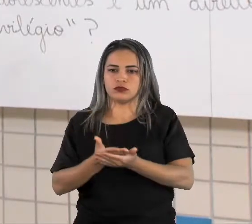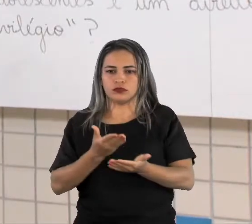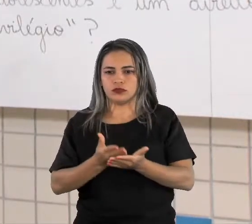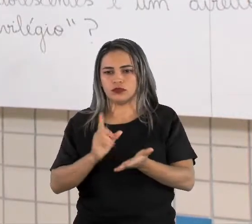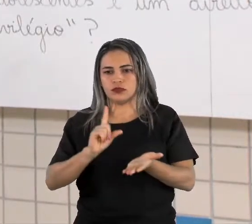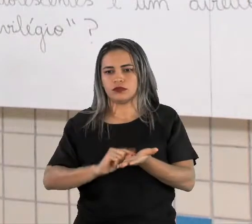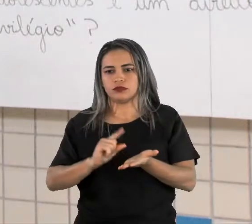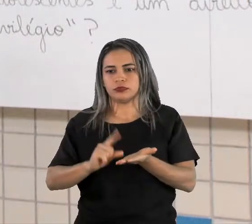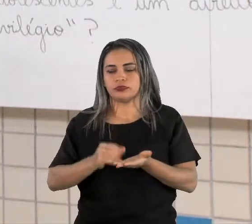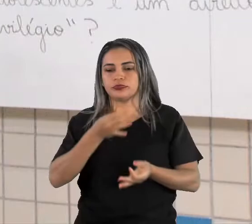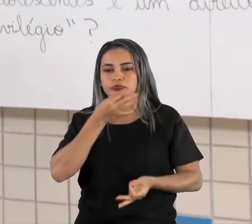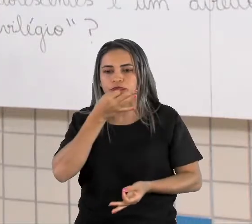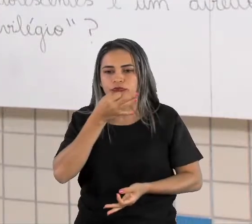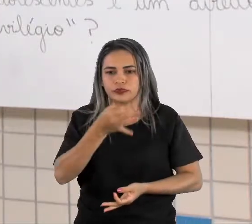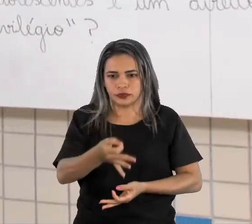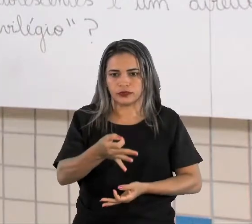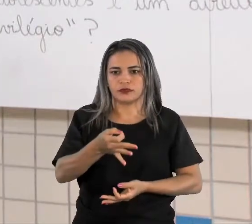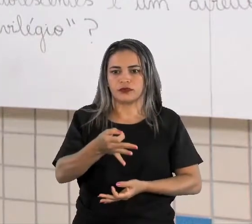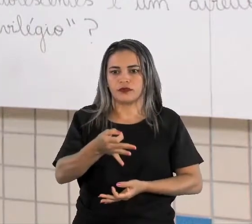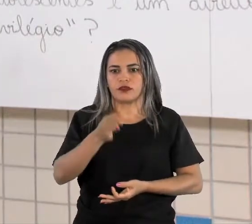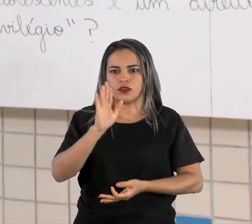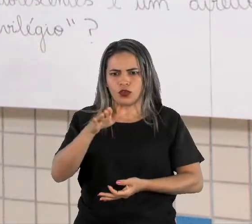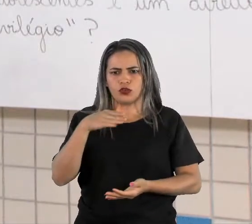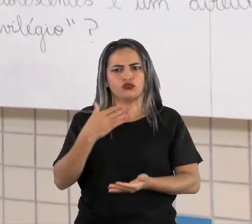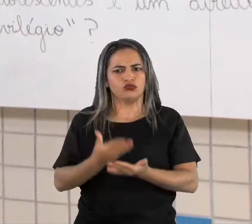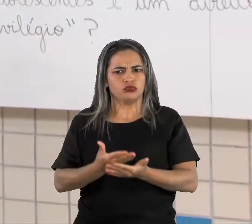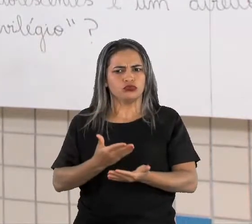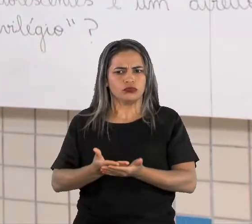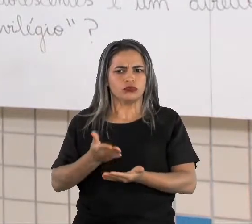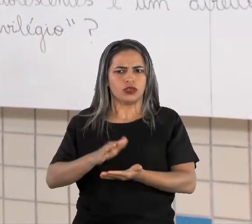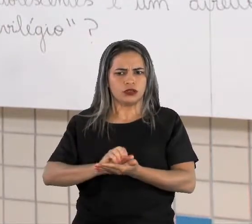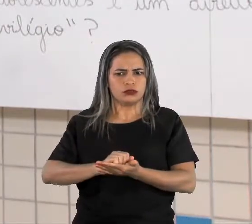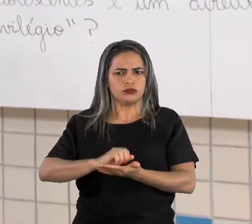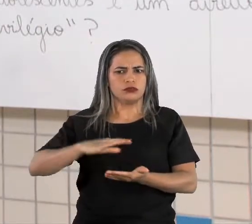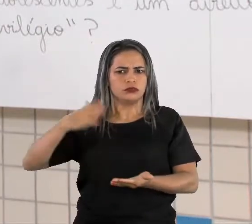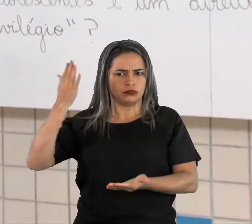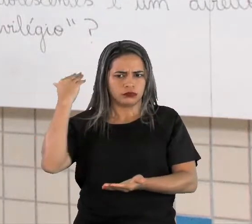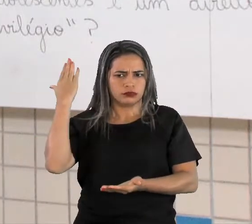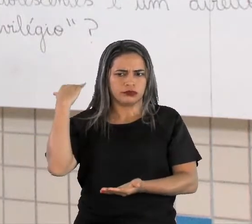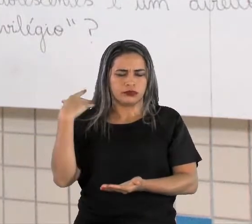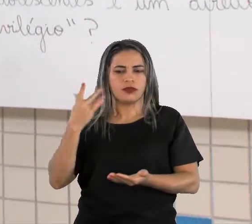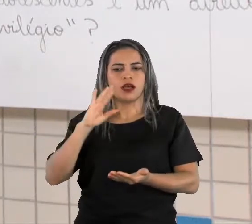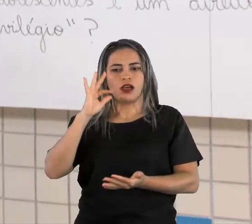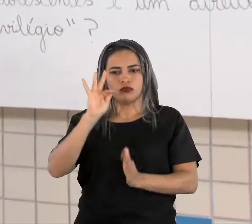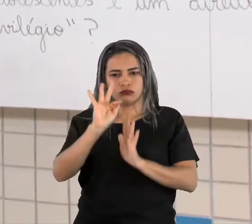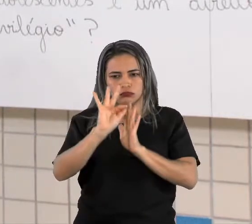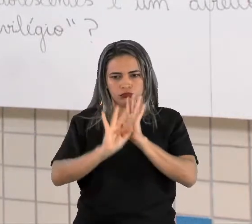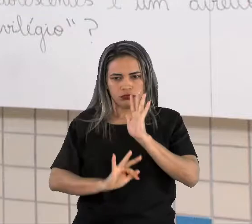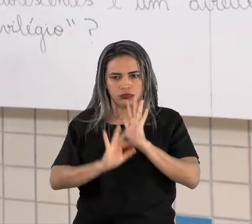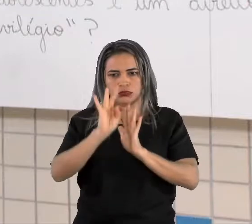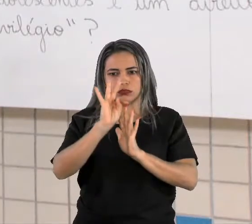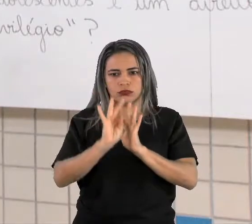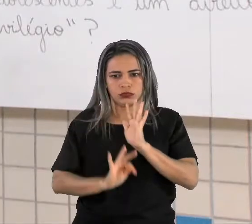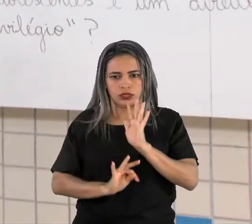de opinião, que vocês já estudaram em outros blocos, mas lembrando que é um texto